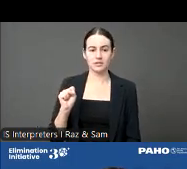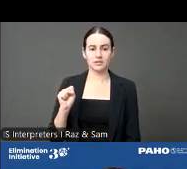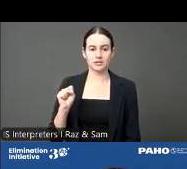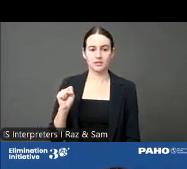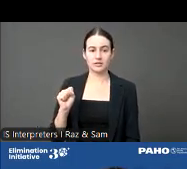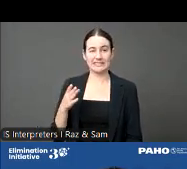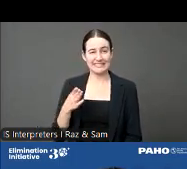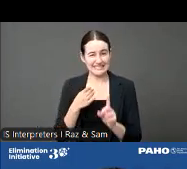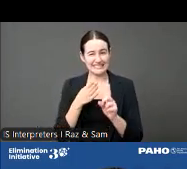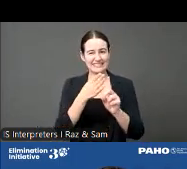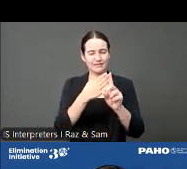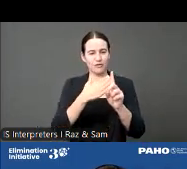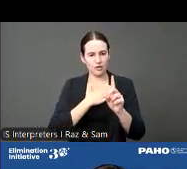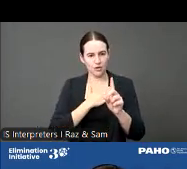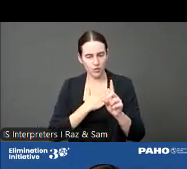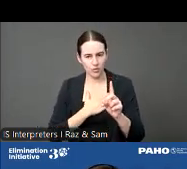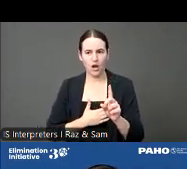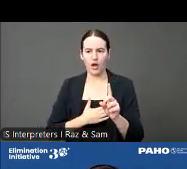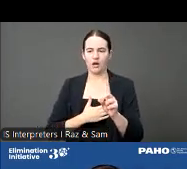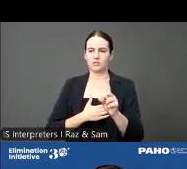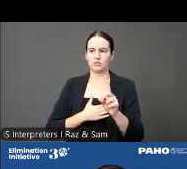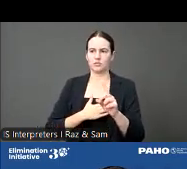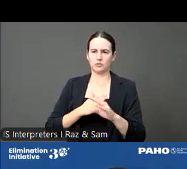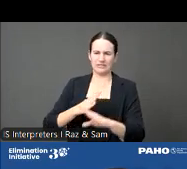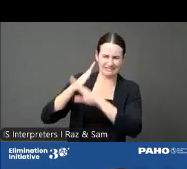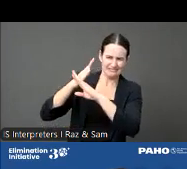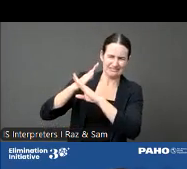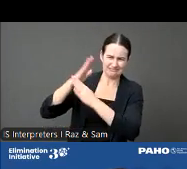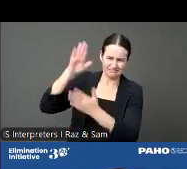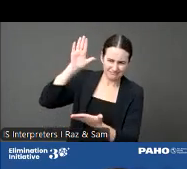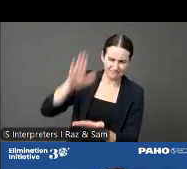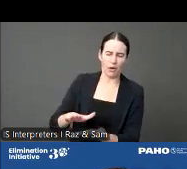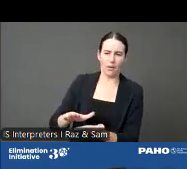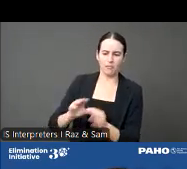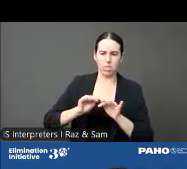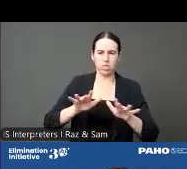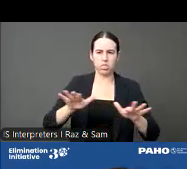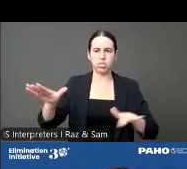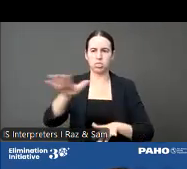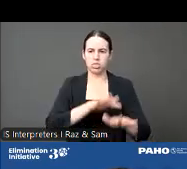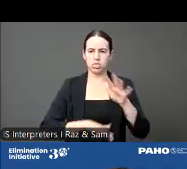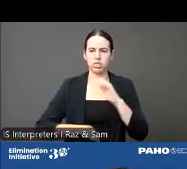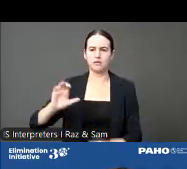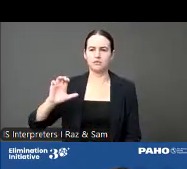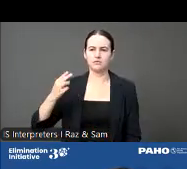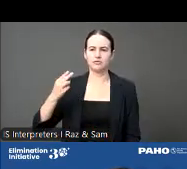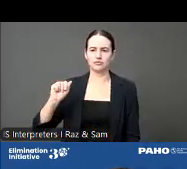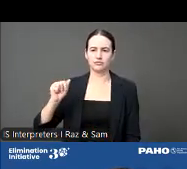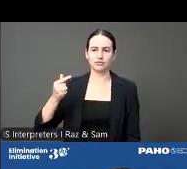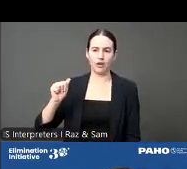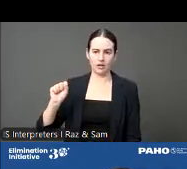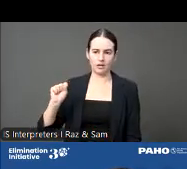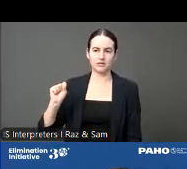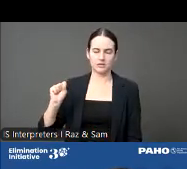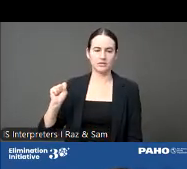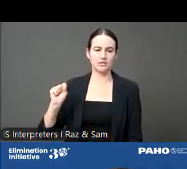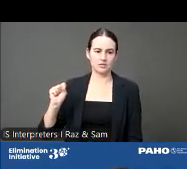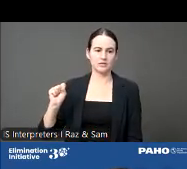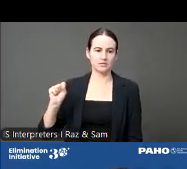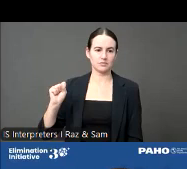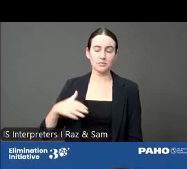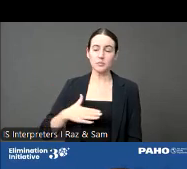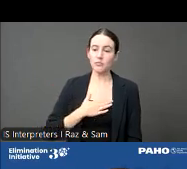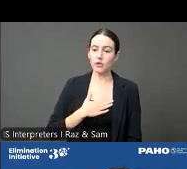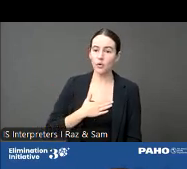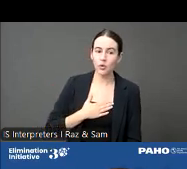vetorial, e onde estamos eliminando, ou temos como meta a eliminação das LMTases e onde